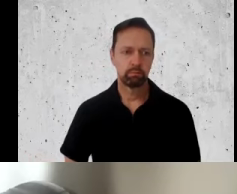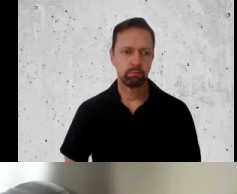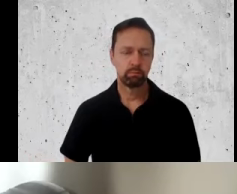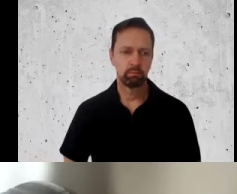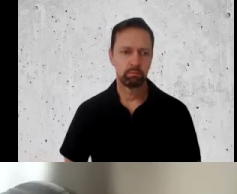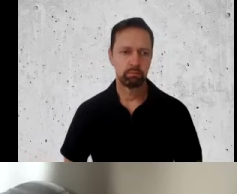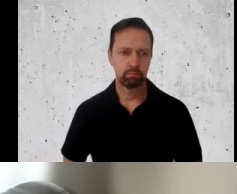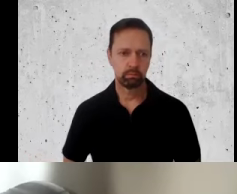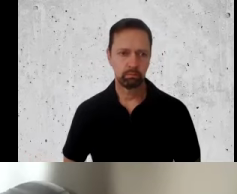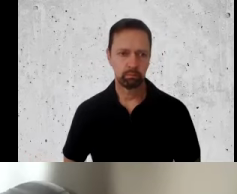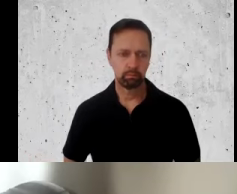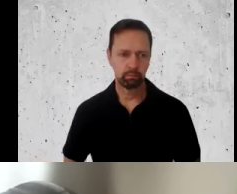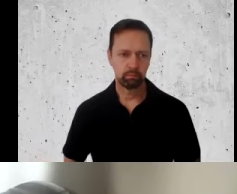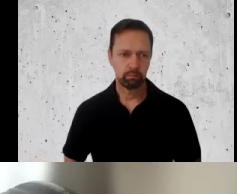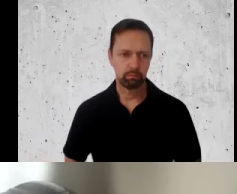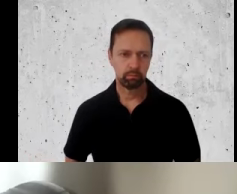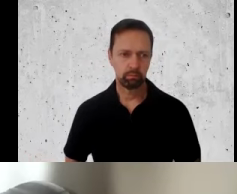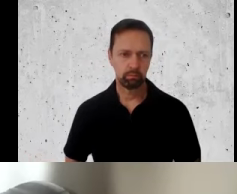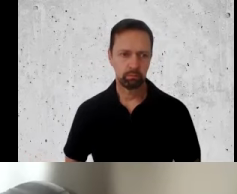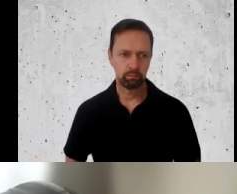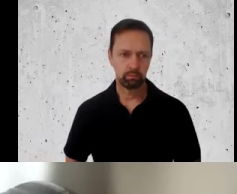falência aprovada em 2021, né? Em janeiro,